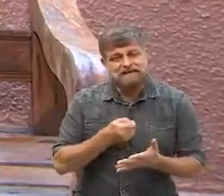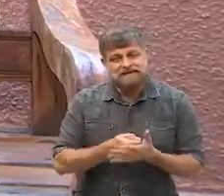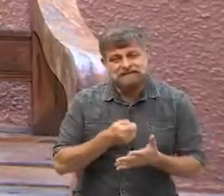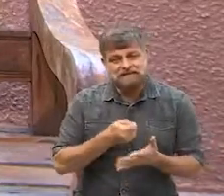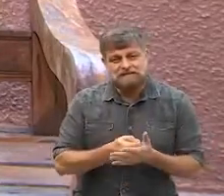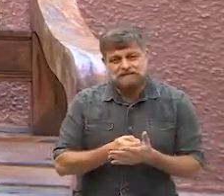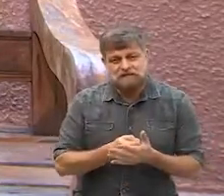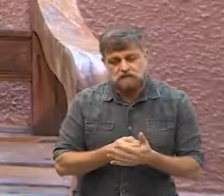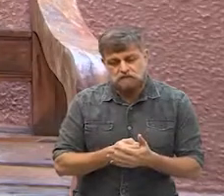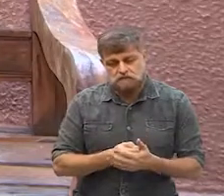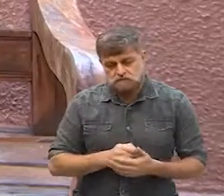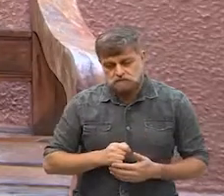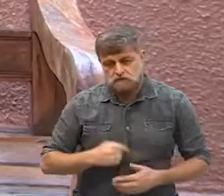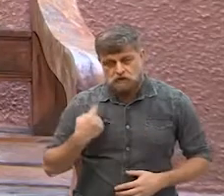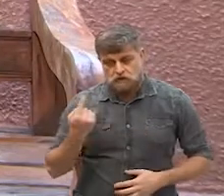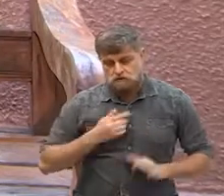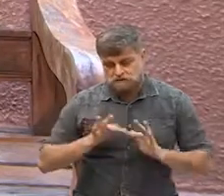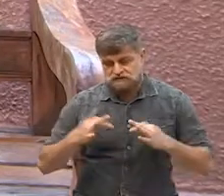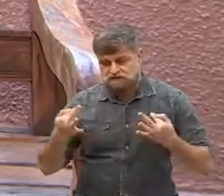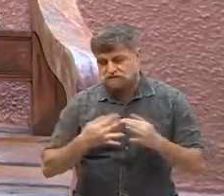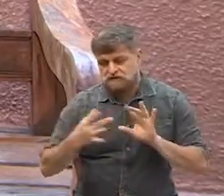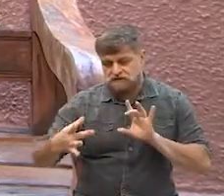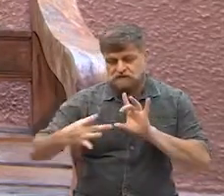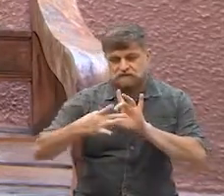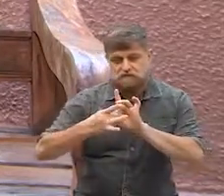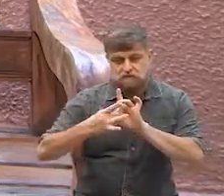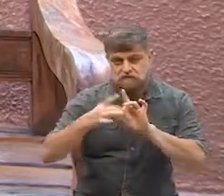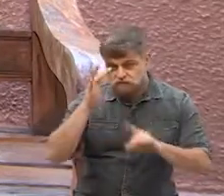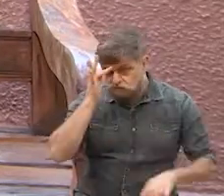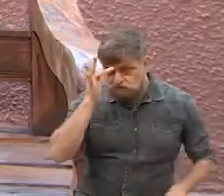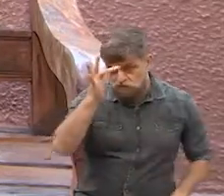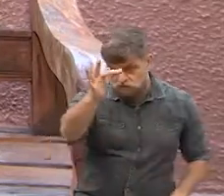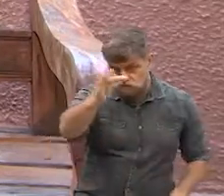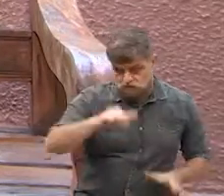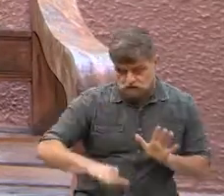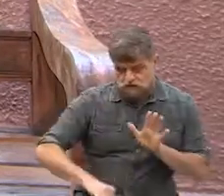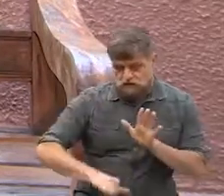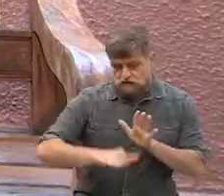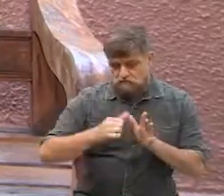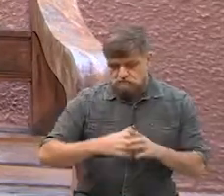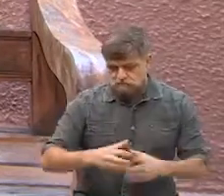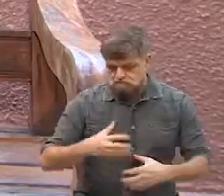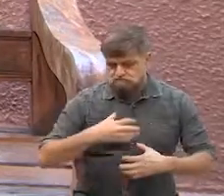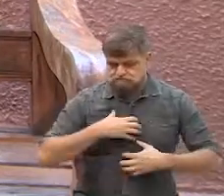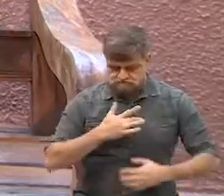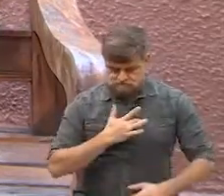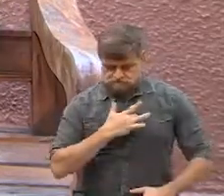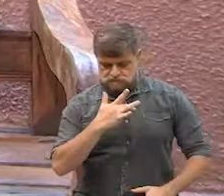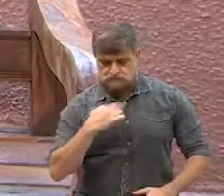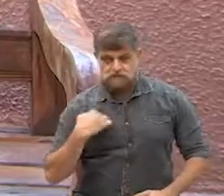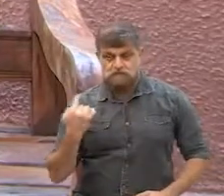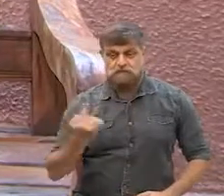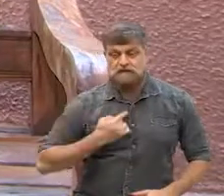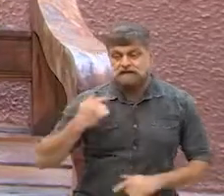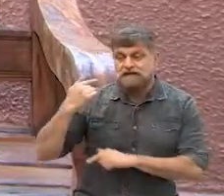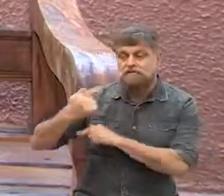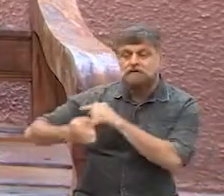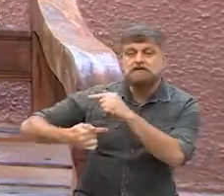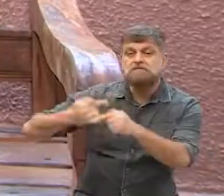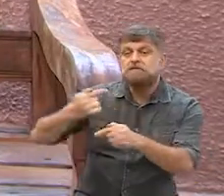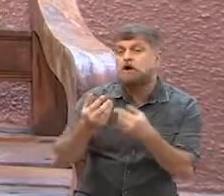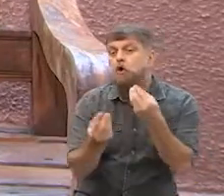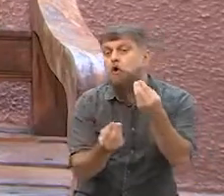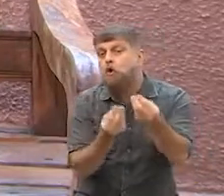os laços afetivos que nós temos de futuro. Eu acho que esse é o primeiro chamado. O que nós vamos deixar para as próximas gerações,